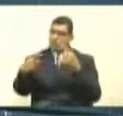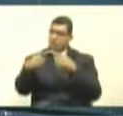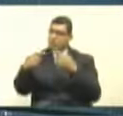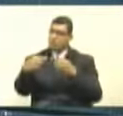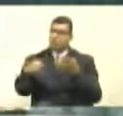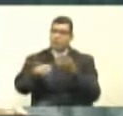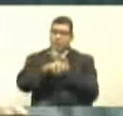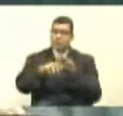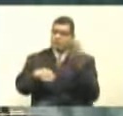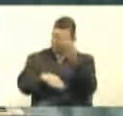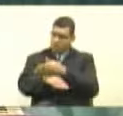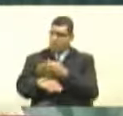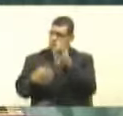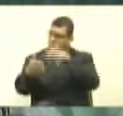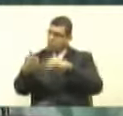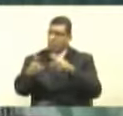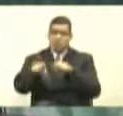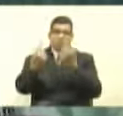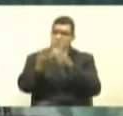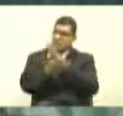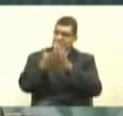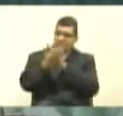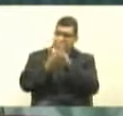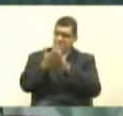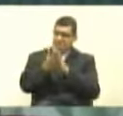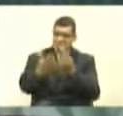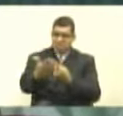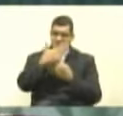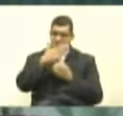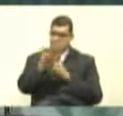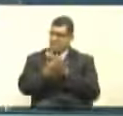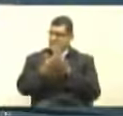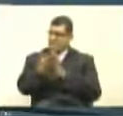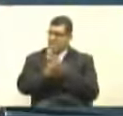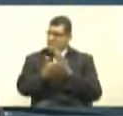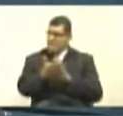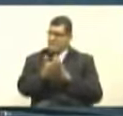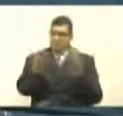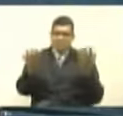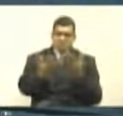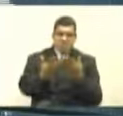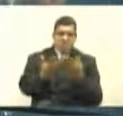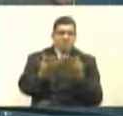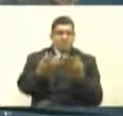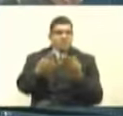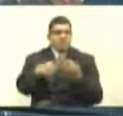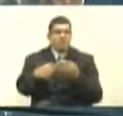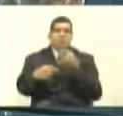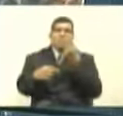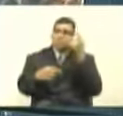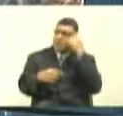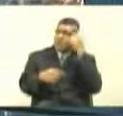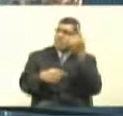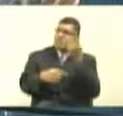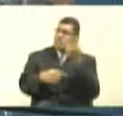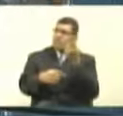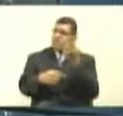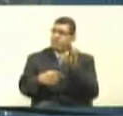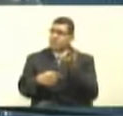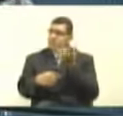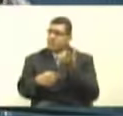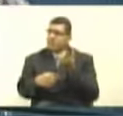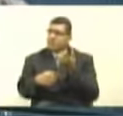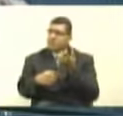recorreu, mas não recolheu as custas, deputado Luiz Castro, argumentando que era